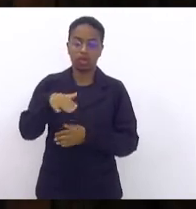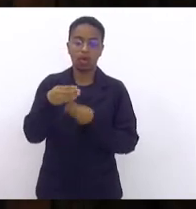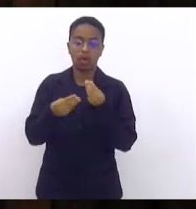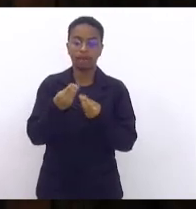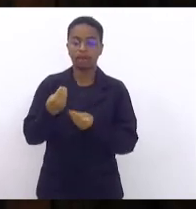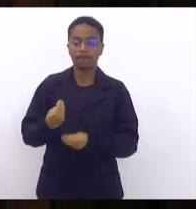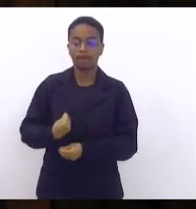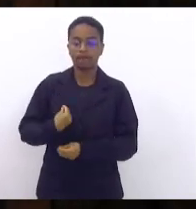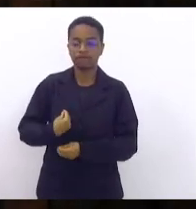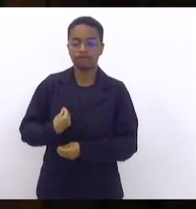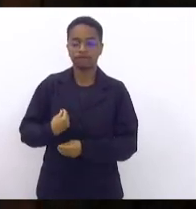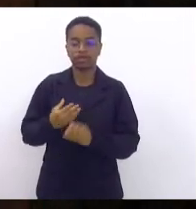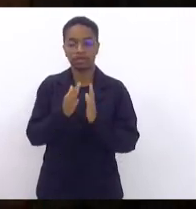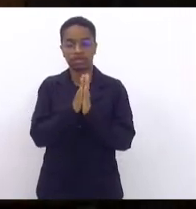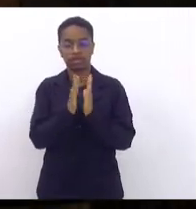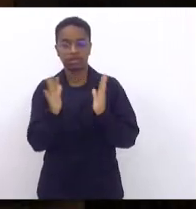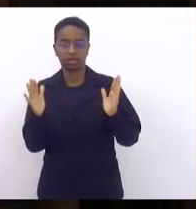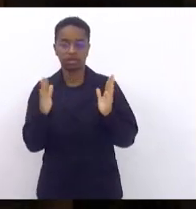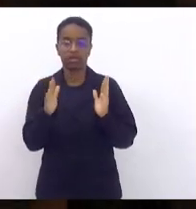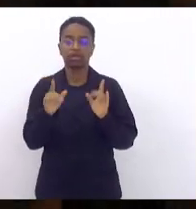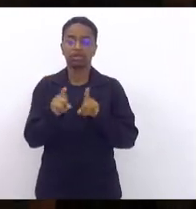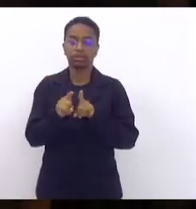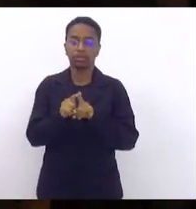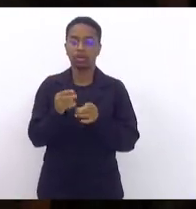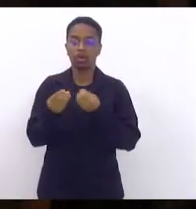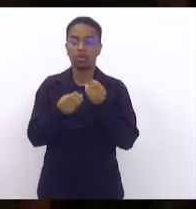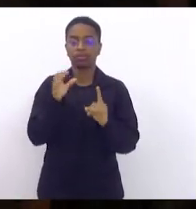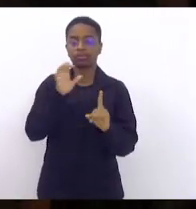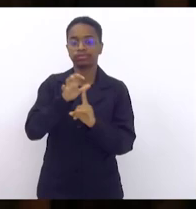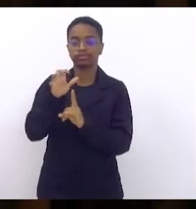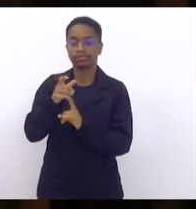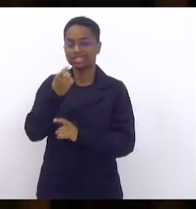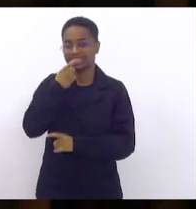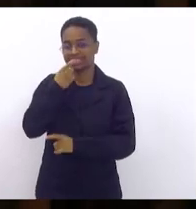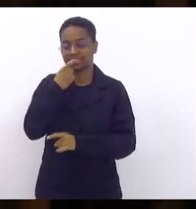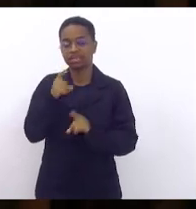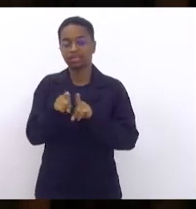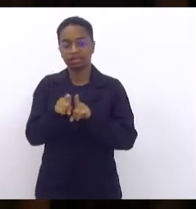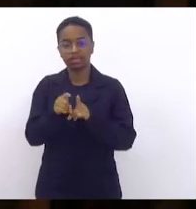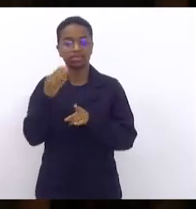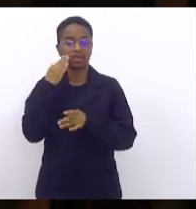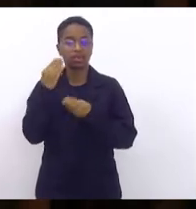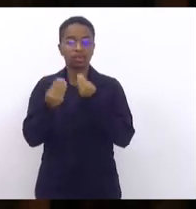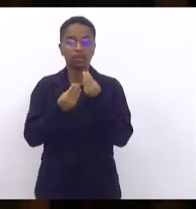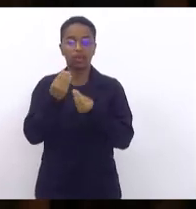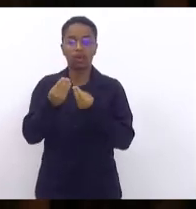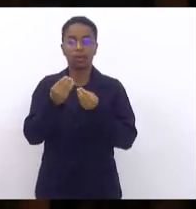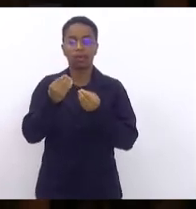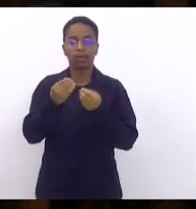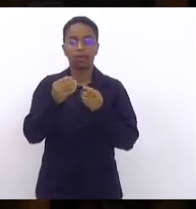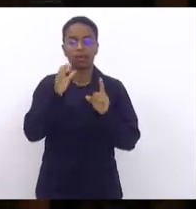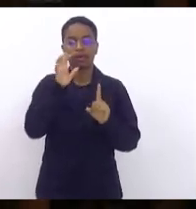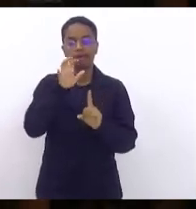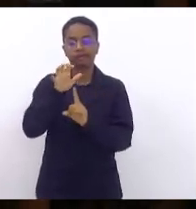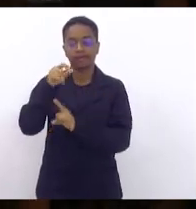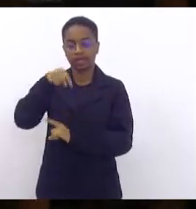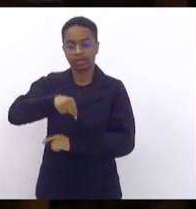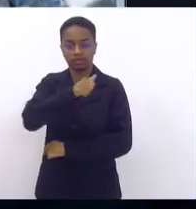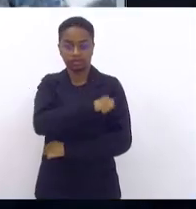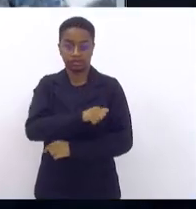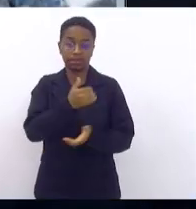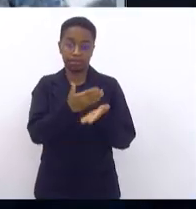e os impactos da reciclagem do plástico ouvimos todos os impactos né sobre os quais o Rio de Janeiro Perdeu muito